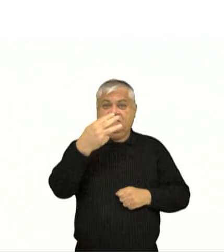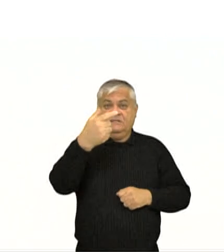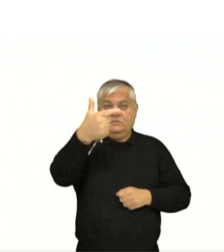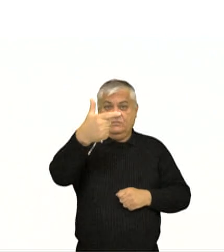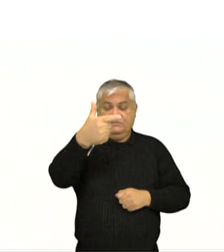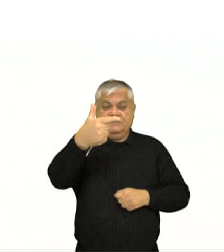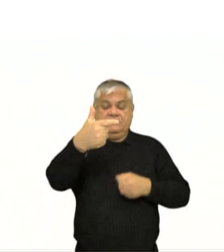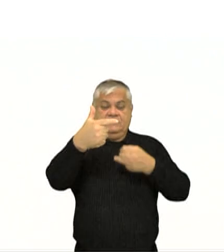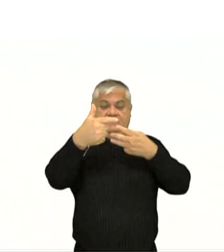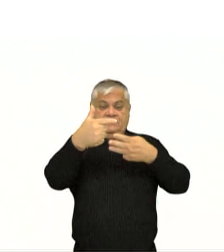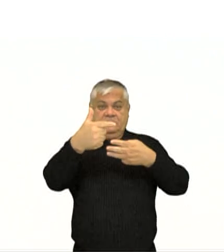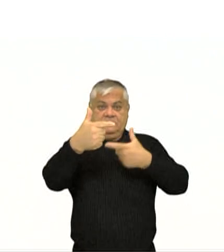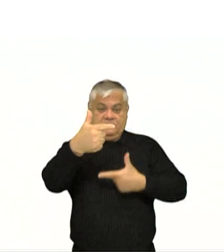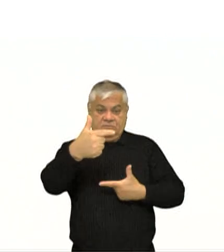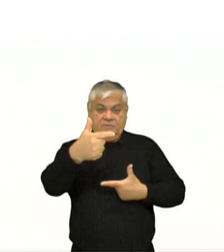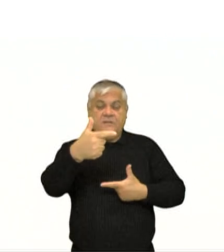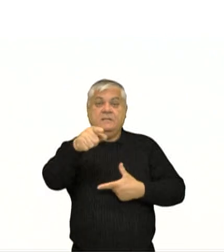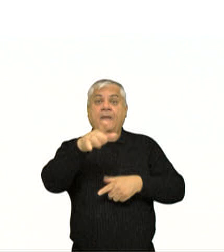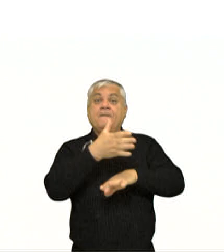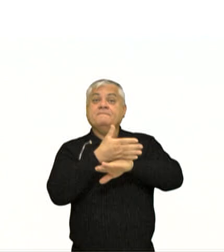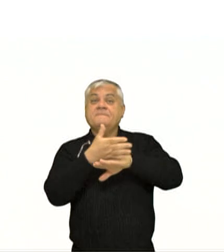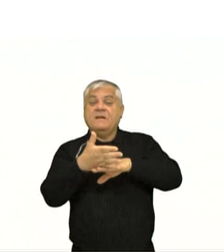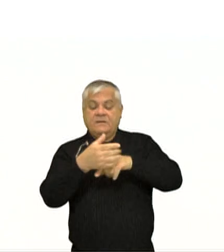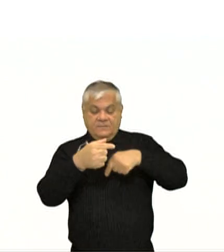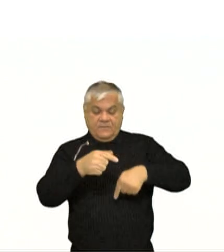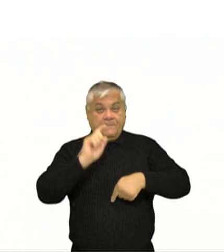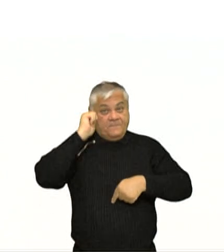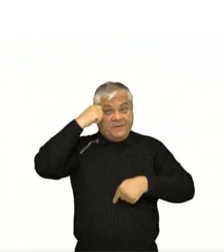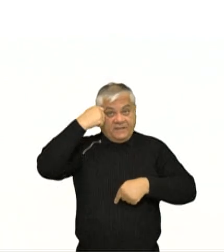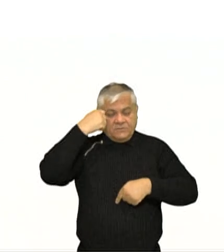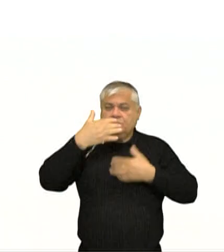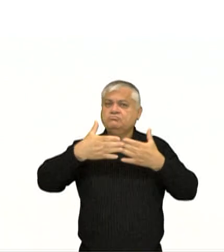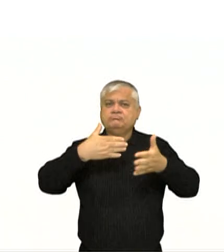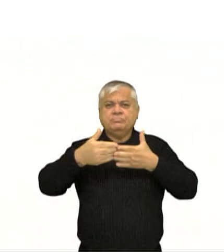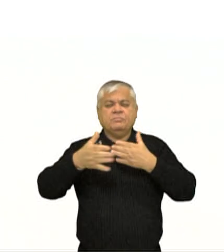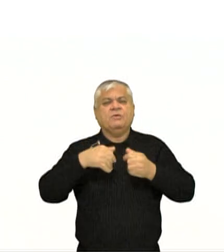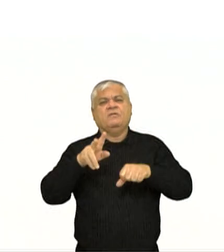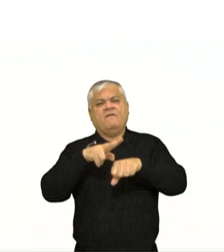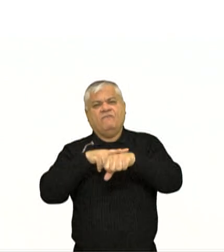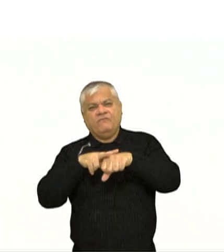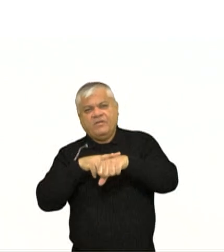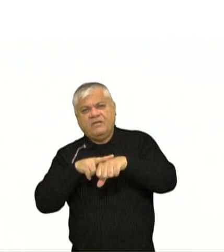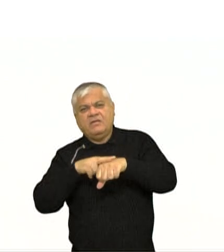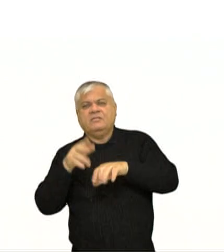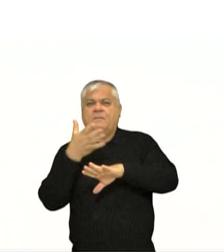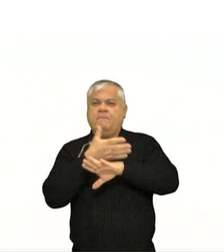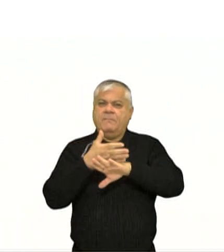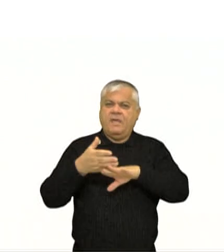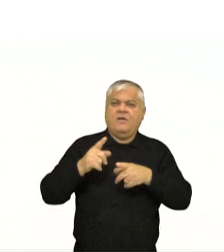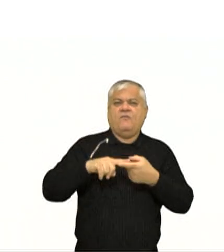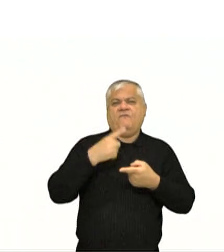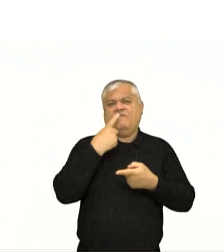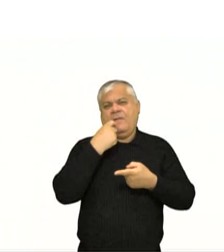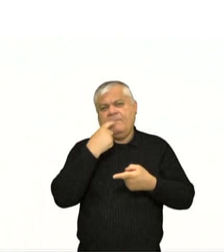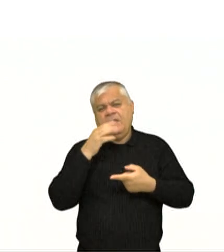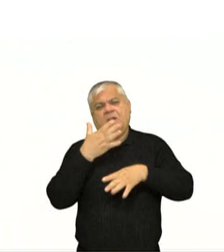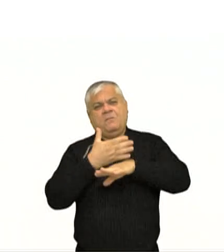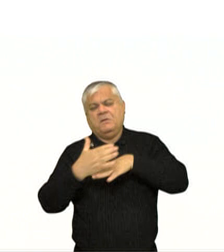brancas e 32 pretas, mas você pode usar qualquer outra cor. O que nós precisamos é que haja